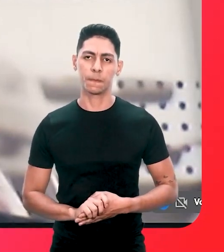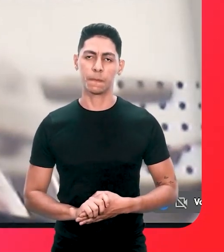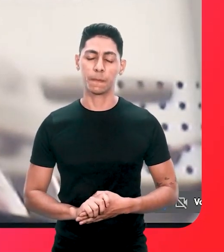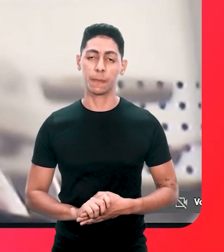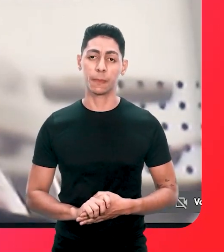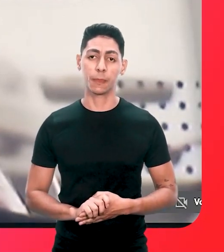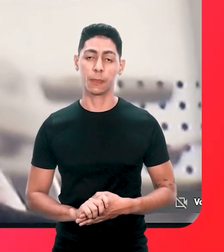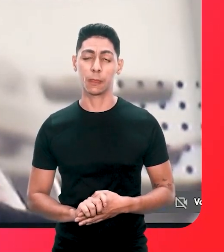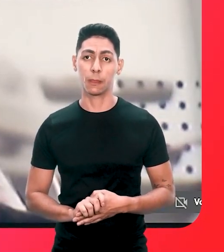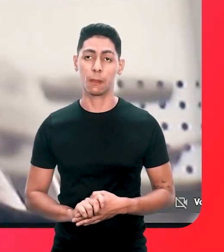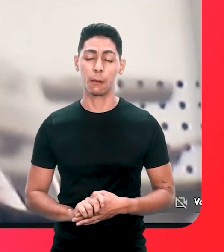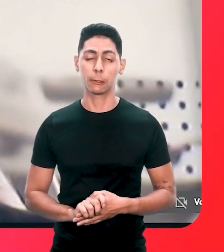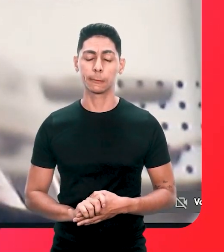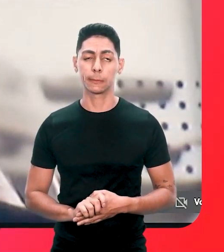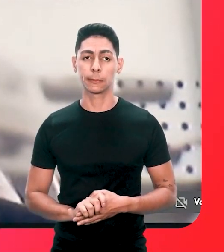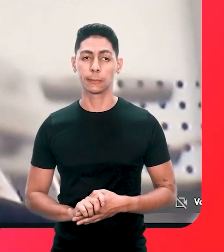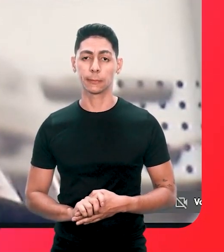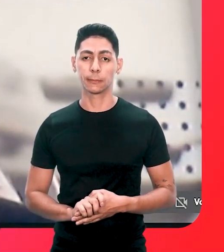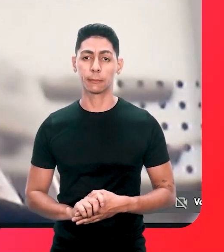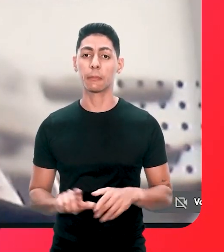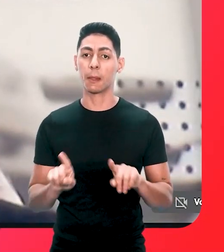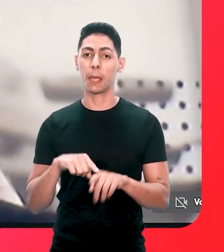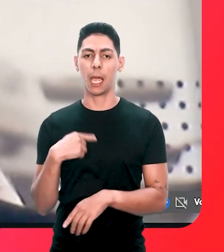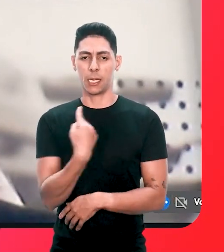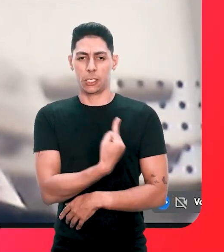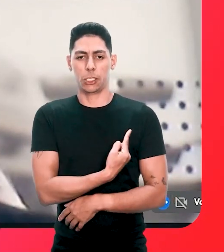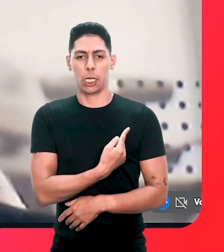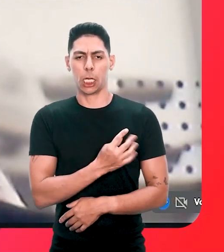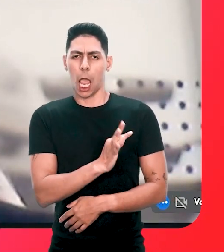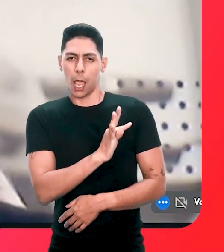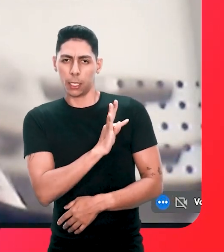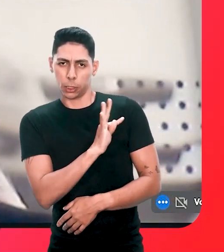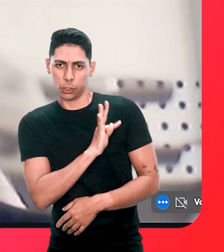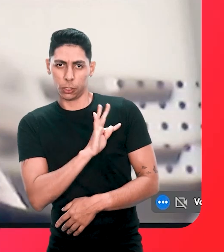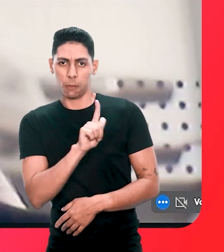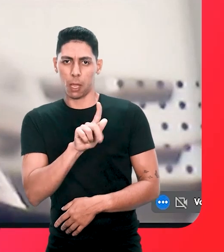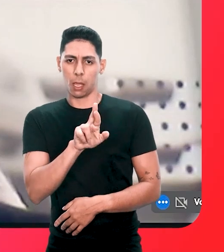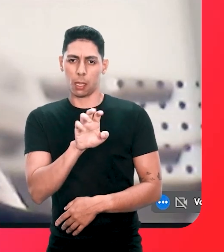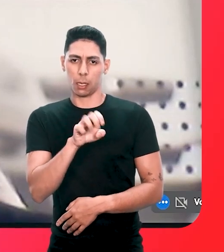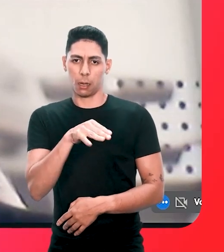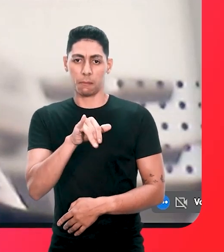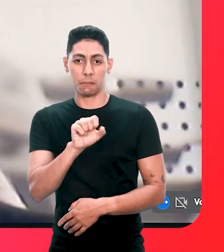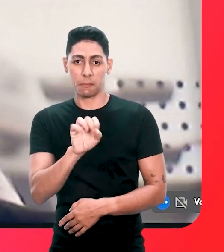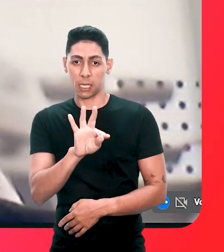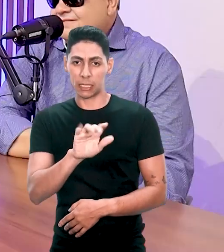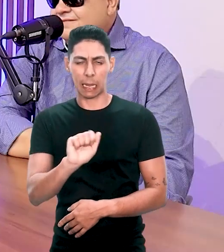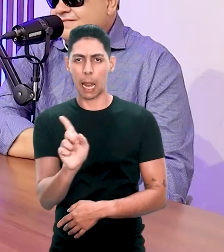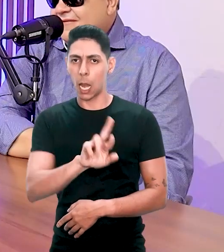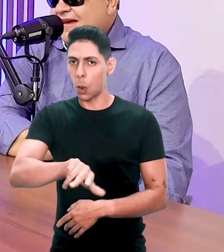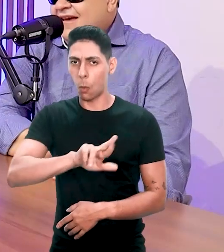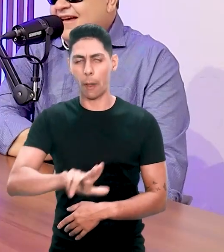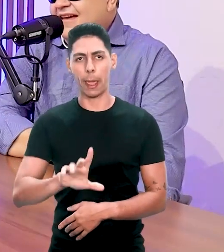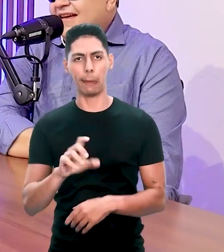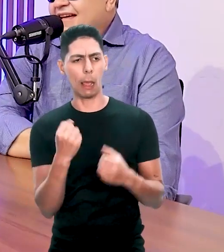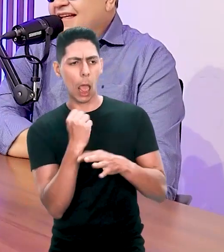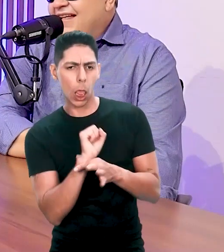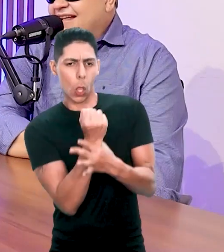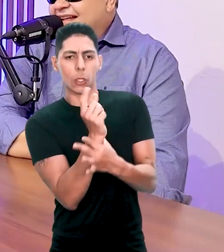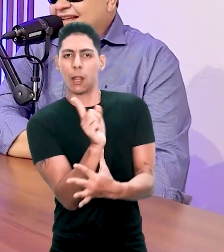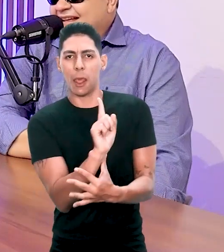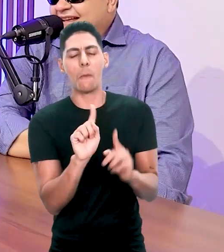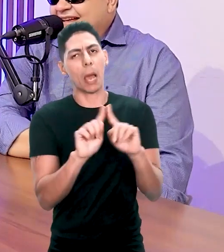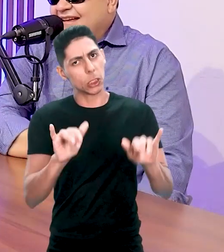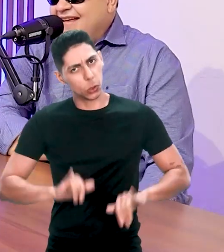E também, para ser justo, nós gremistas não somos torcedores nesse momento, nós somos sofredores do Grêmio.